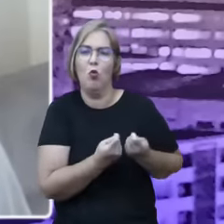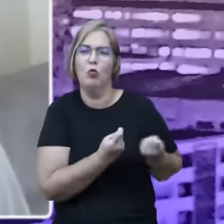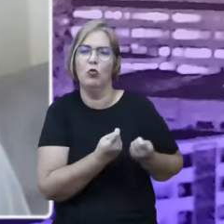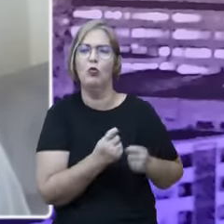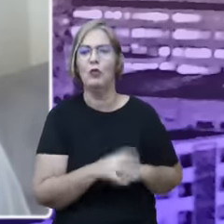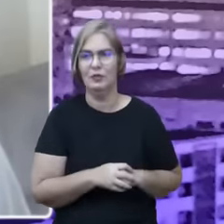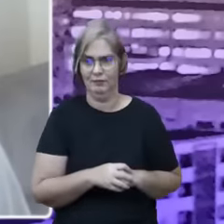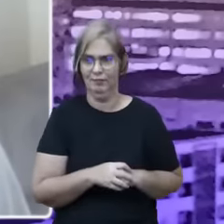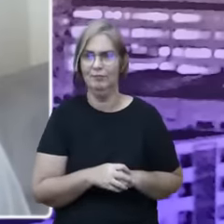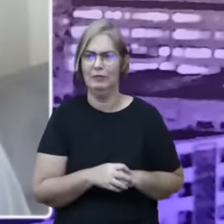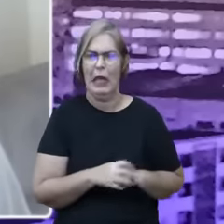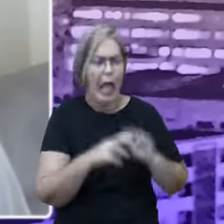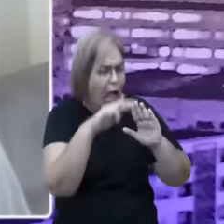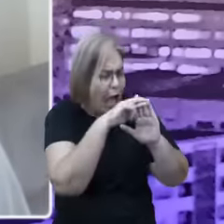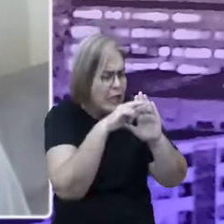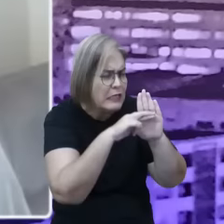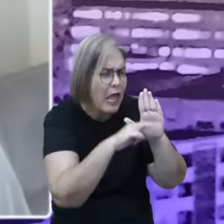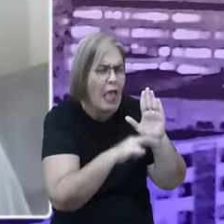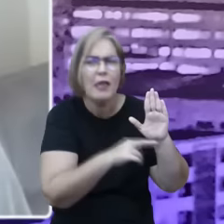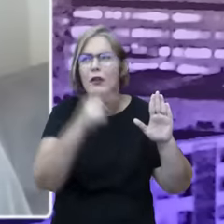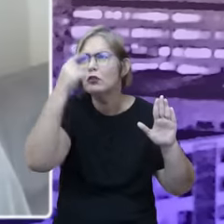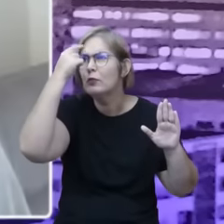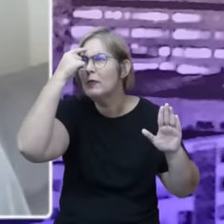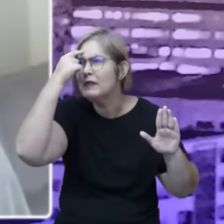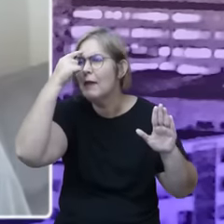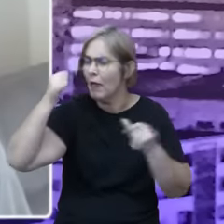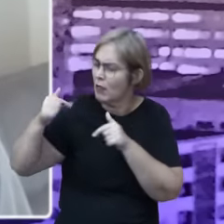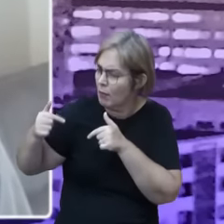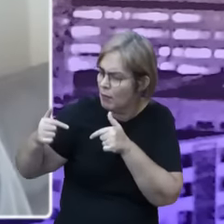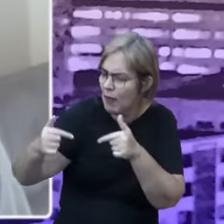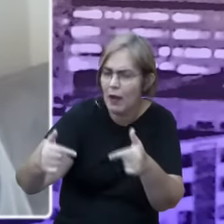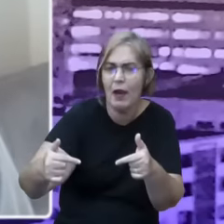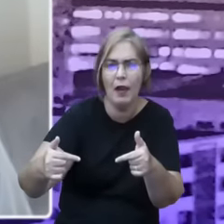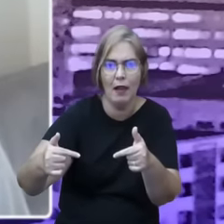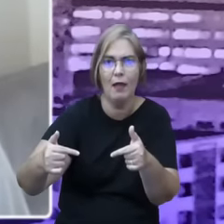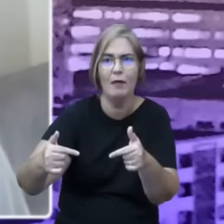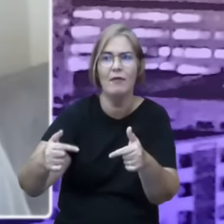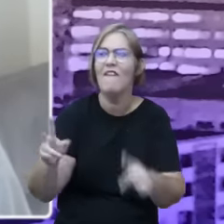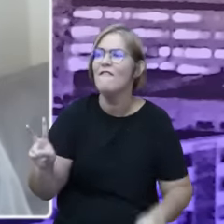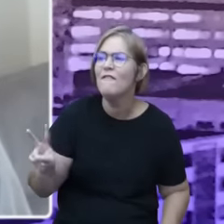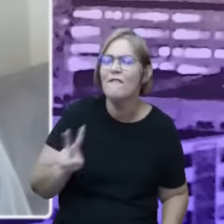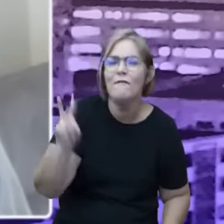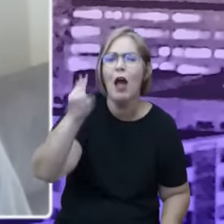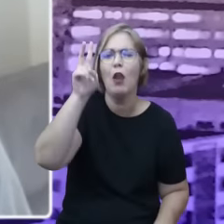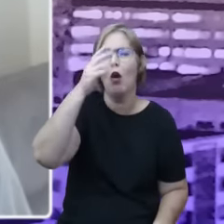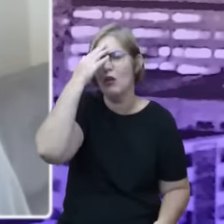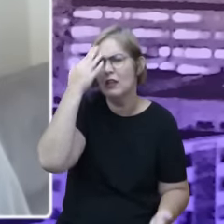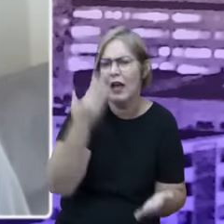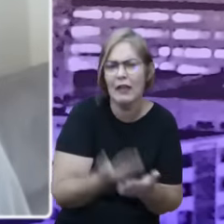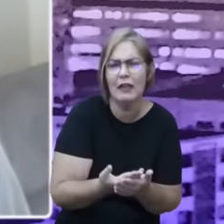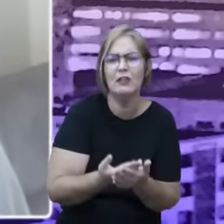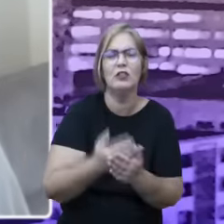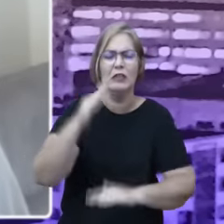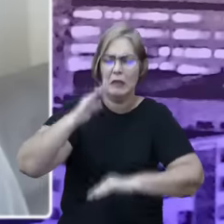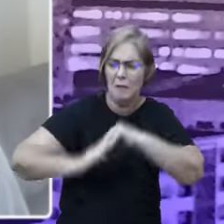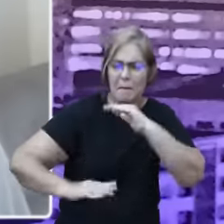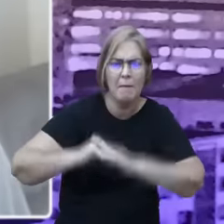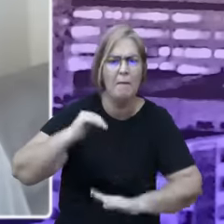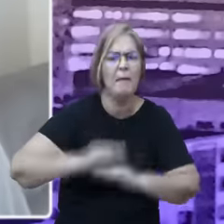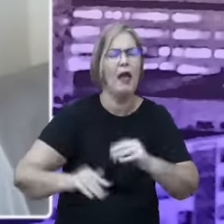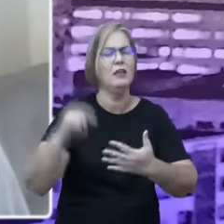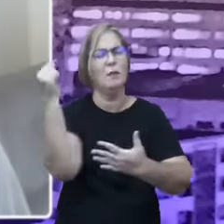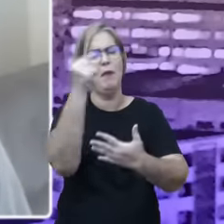tradicionais para o pensamento e a ação, sobretudo nossos valores, crenças, hábitos e formas de